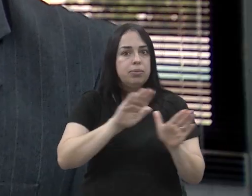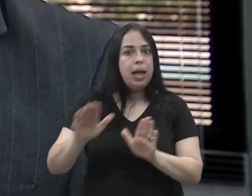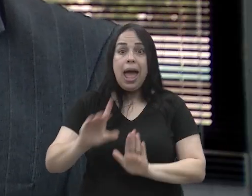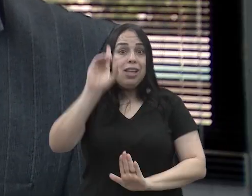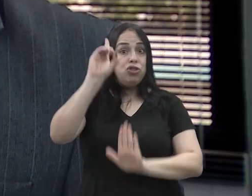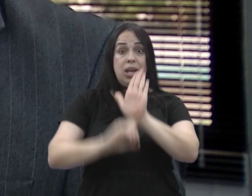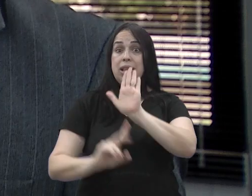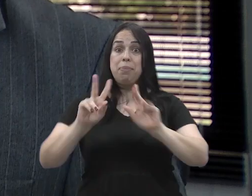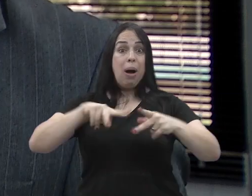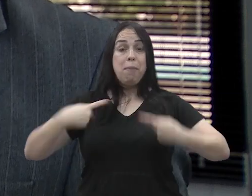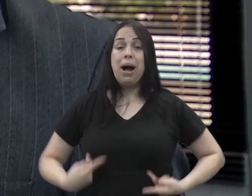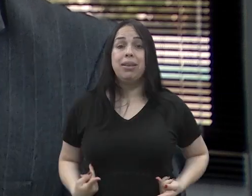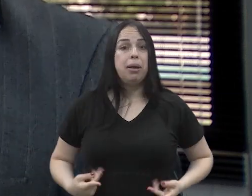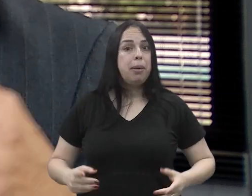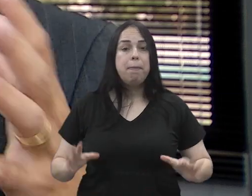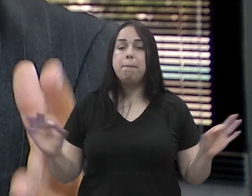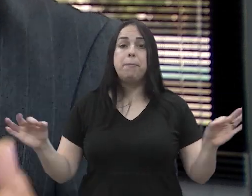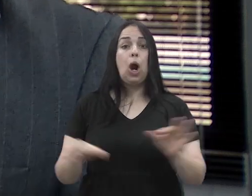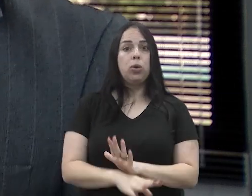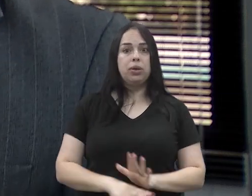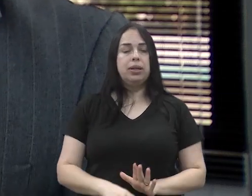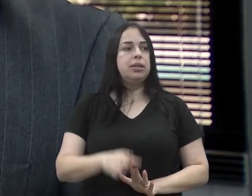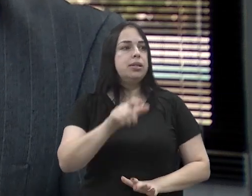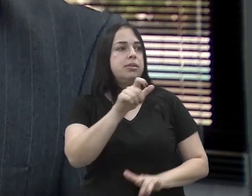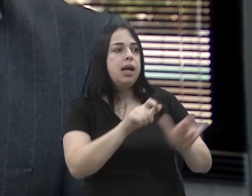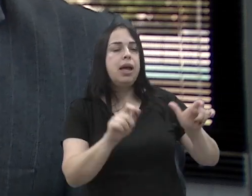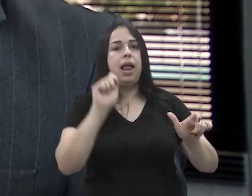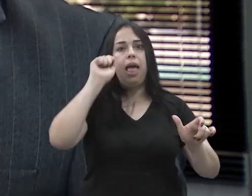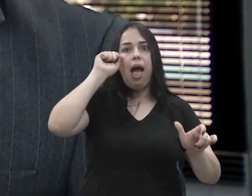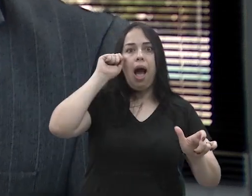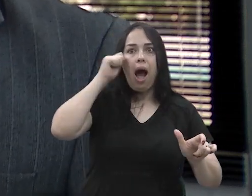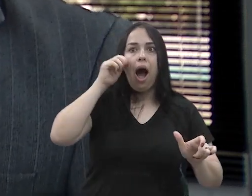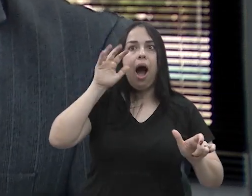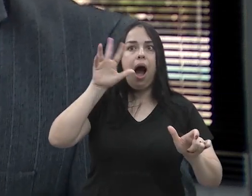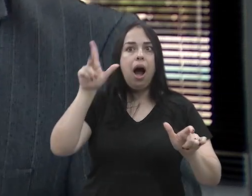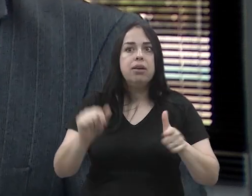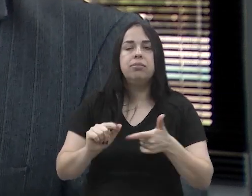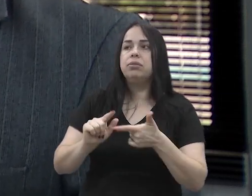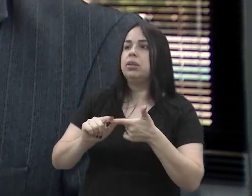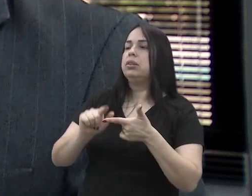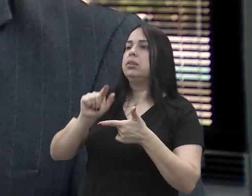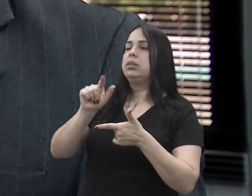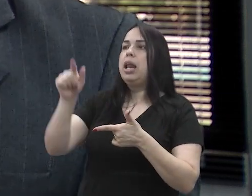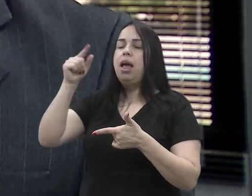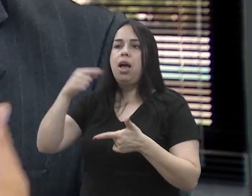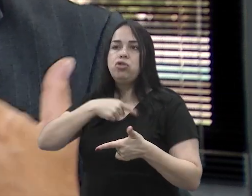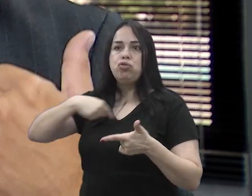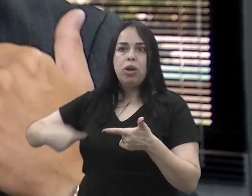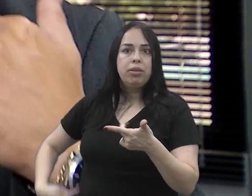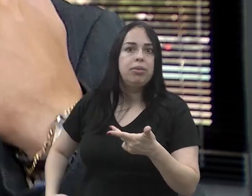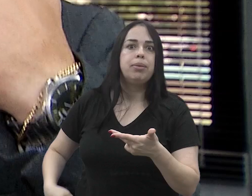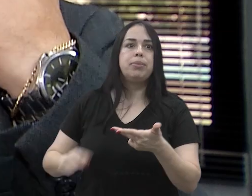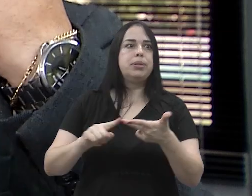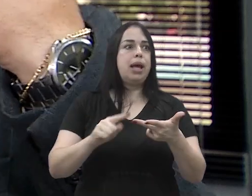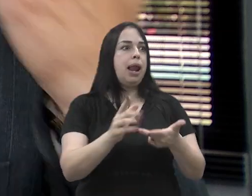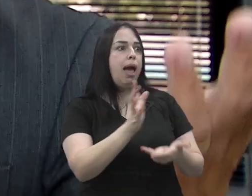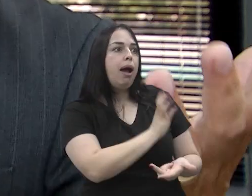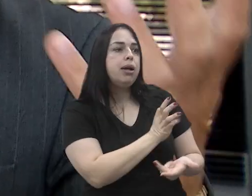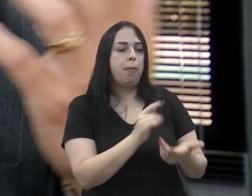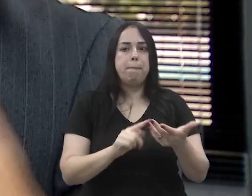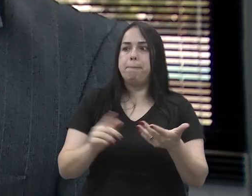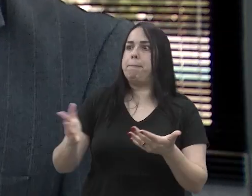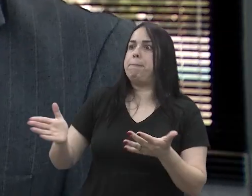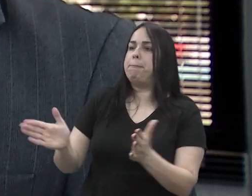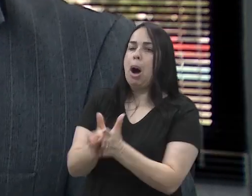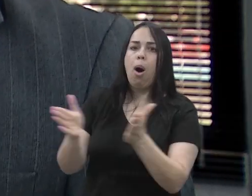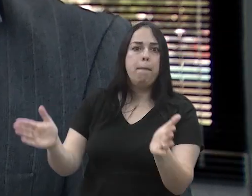humanos, ponto final. A declaração é para humanos. Se ele é afro, se ele é chinês, se ele é rico,